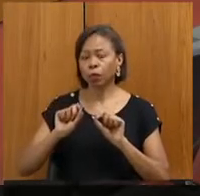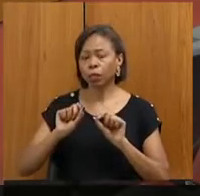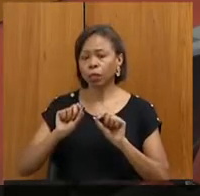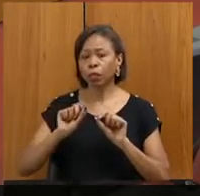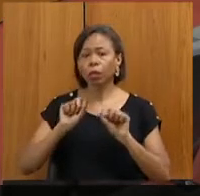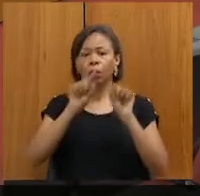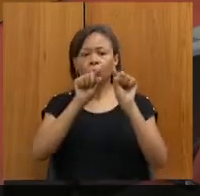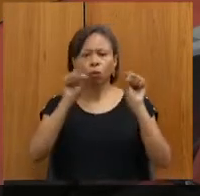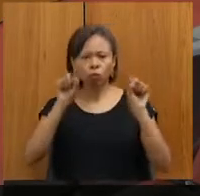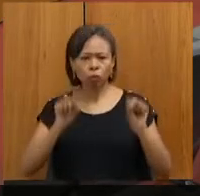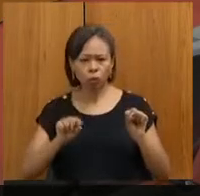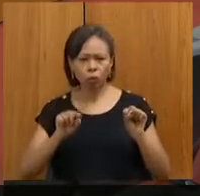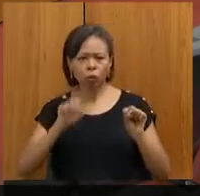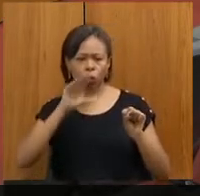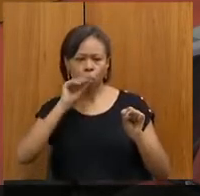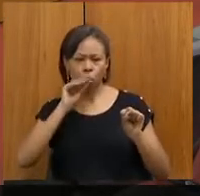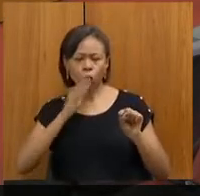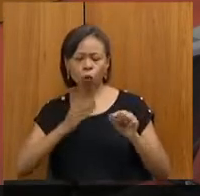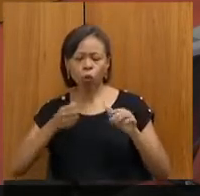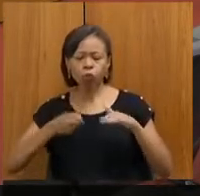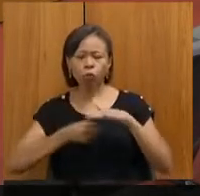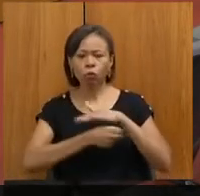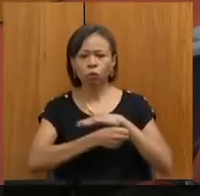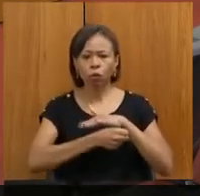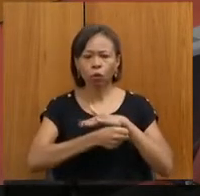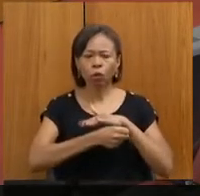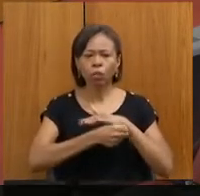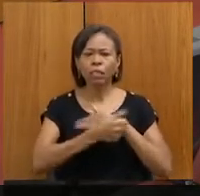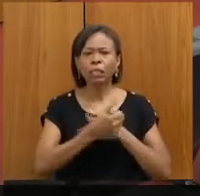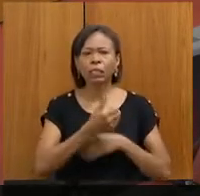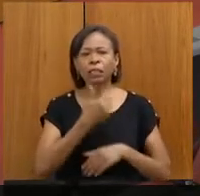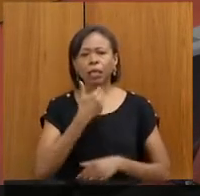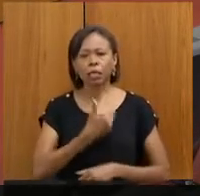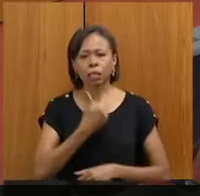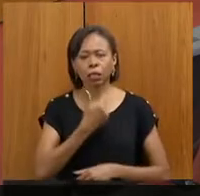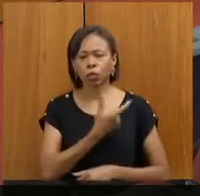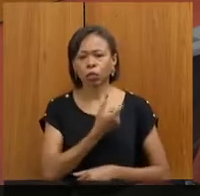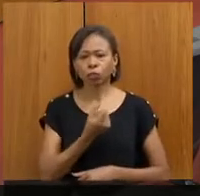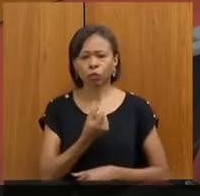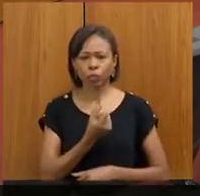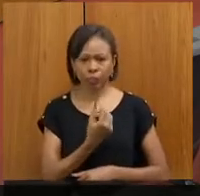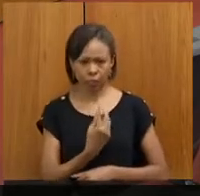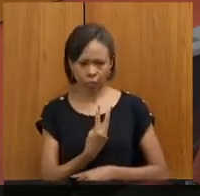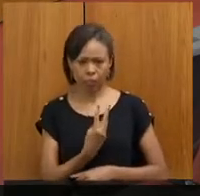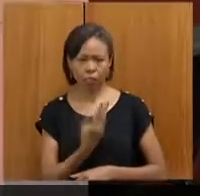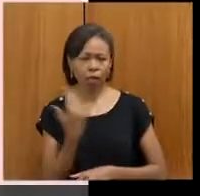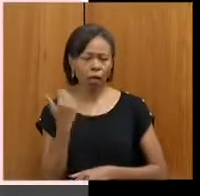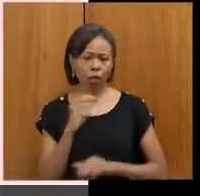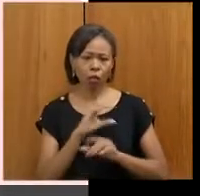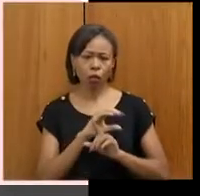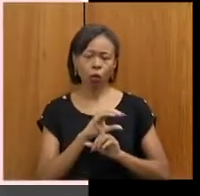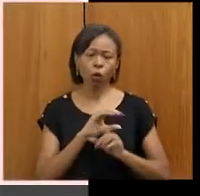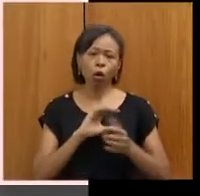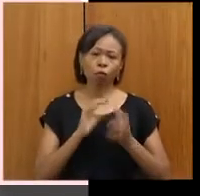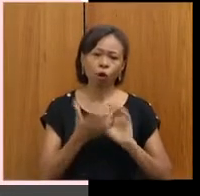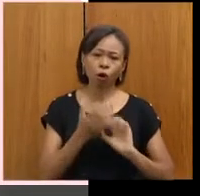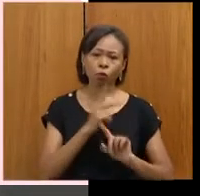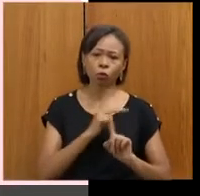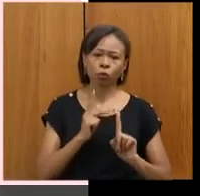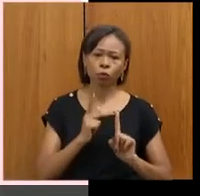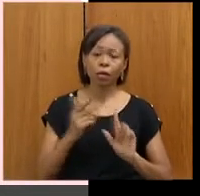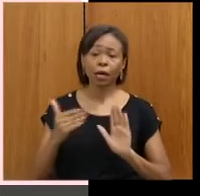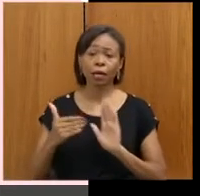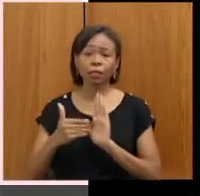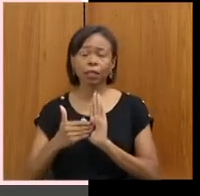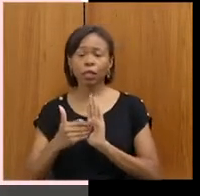ingressou no estado a partir de dezembro de 2003 quando da reforma da Previdência da emenda 41 até de